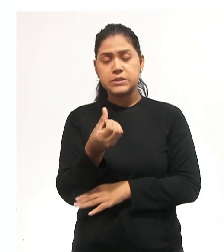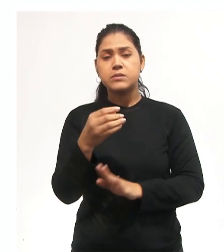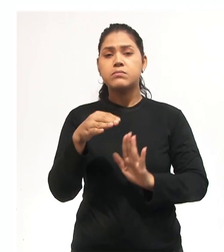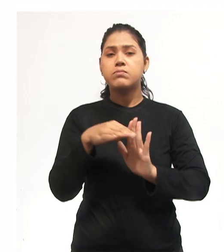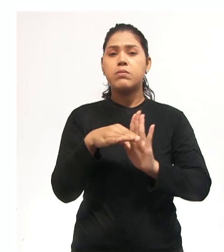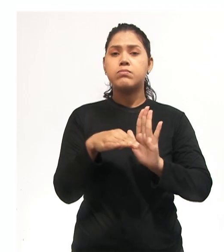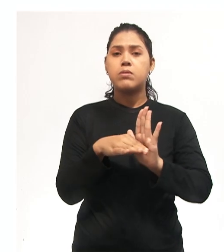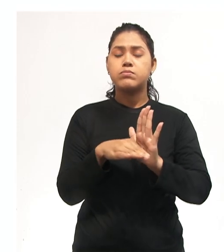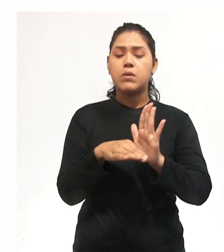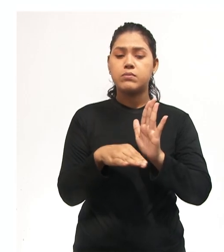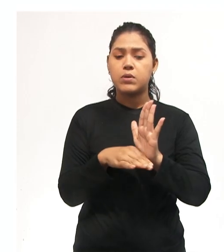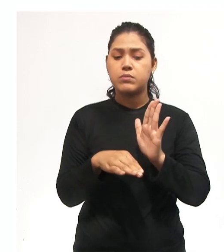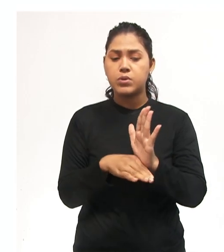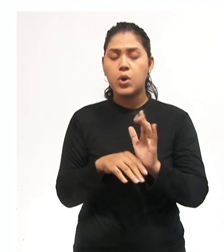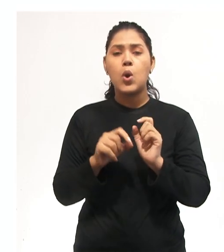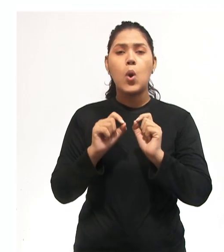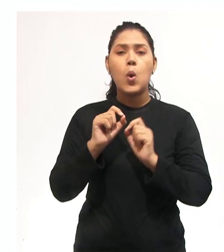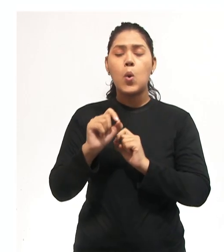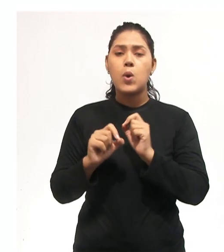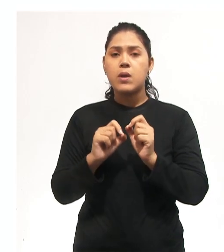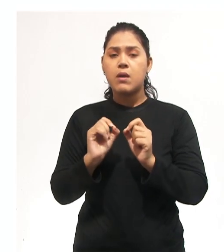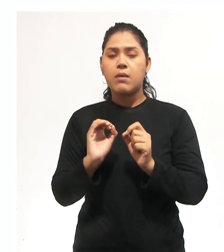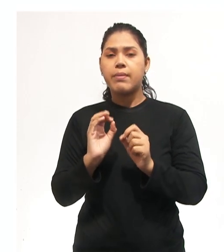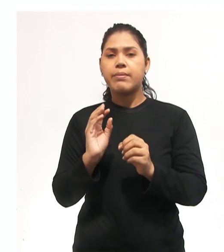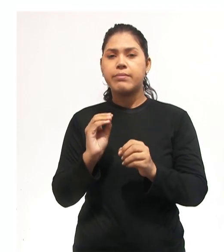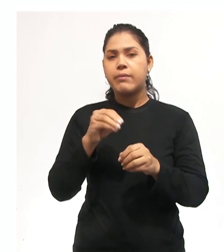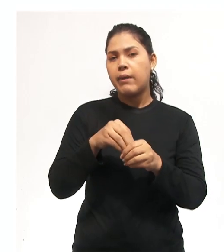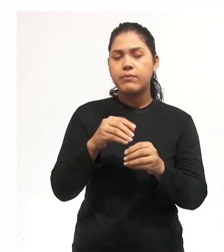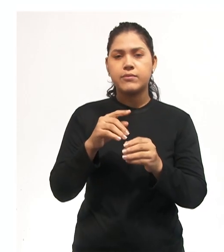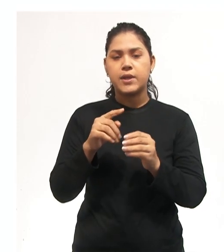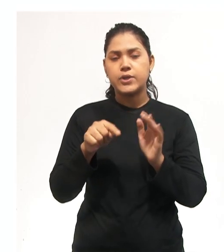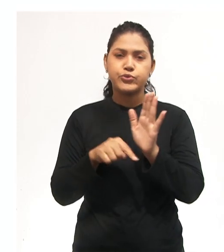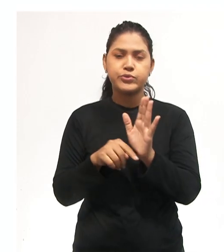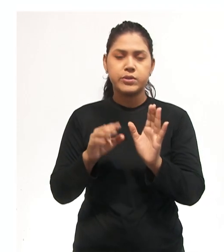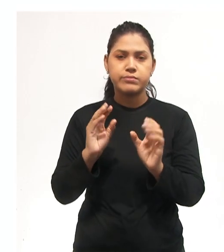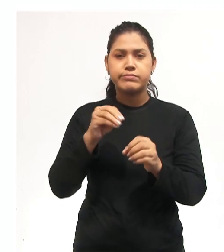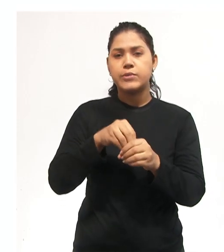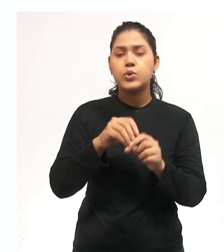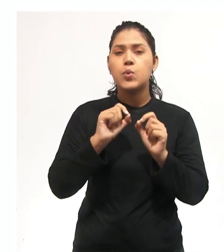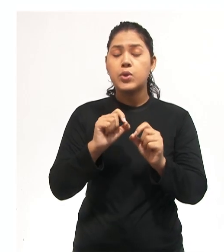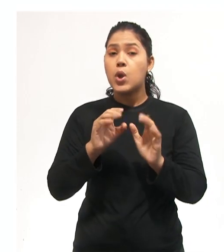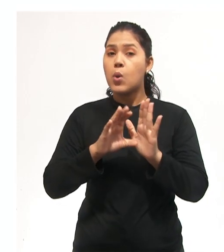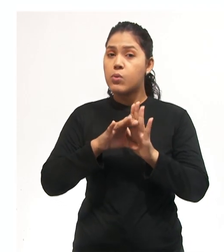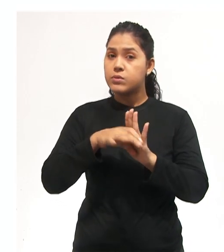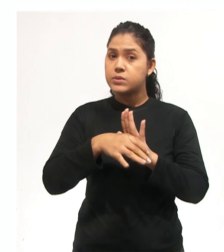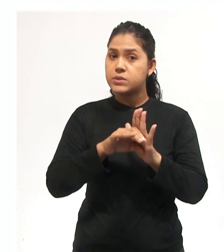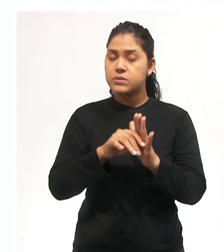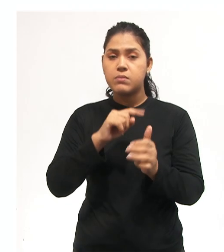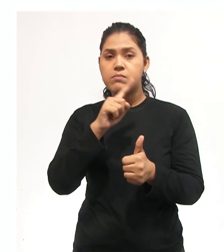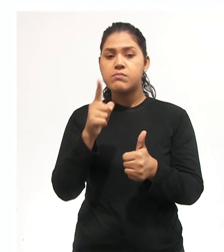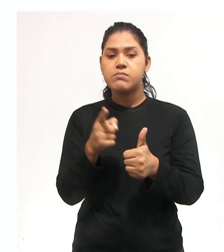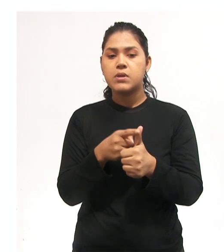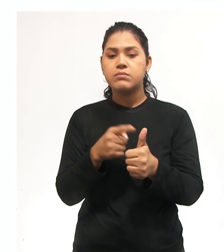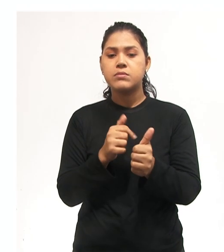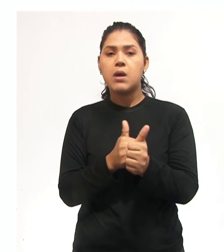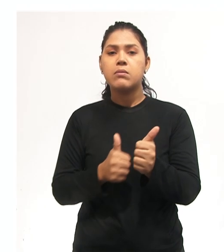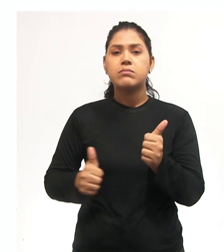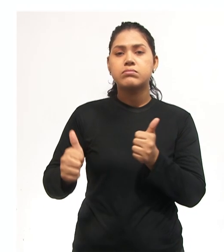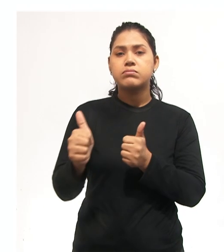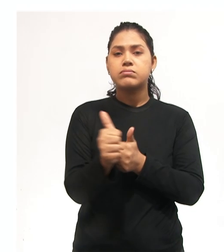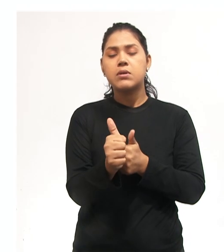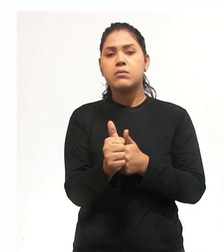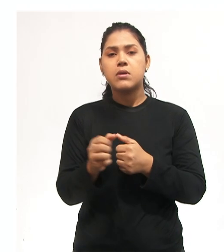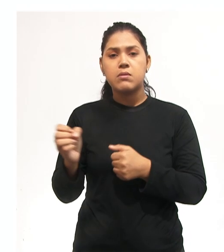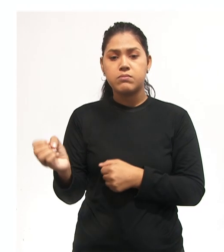aqui que compõem, né, que ajudam a compor esses conceitos. Primeiro, protagonismo na